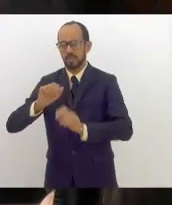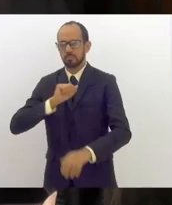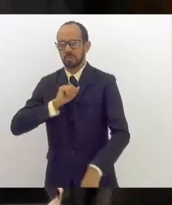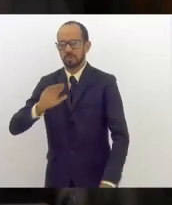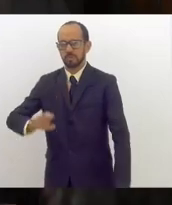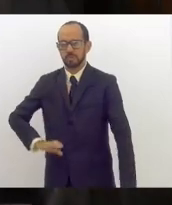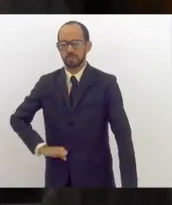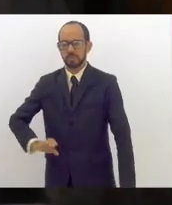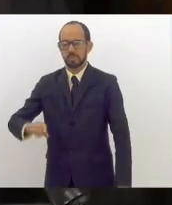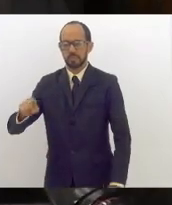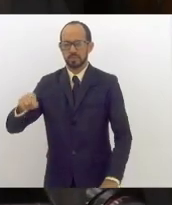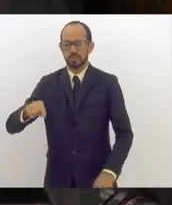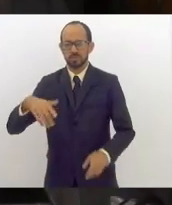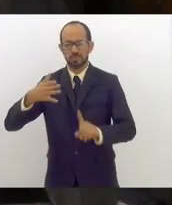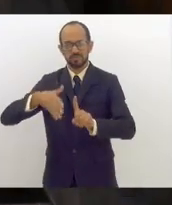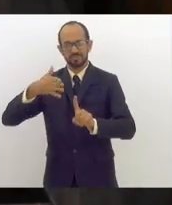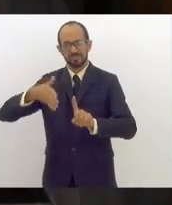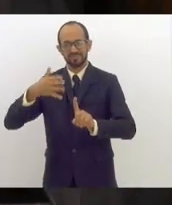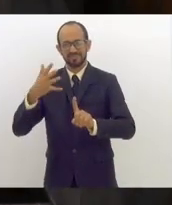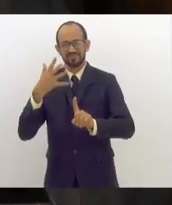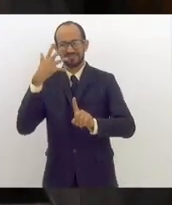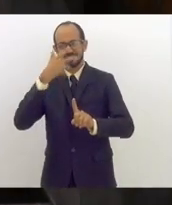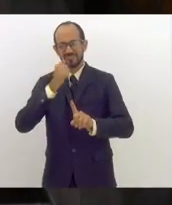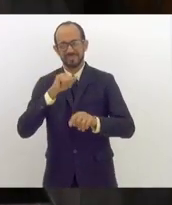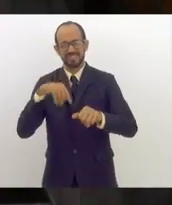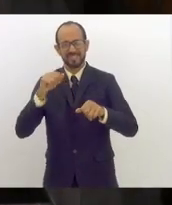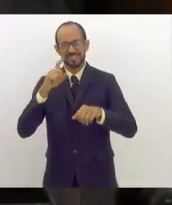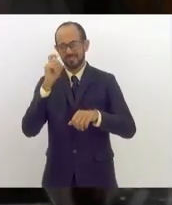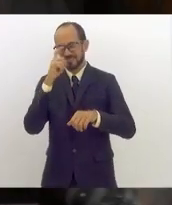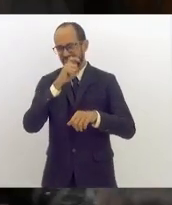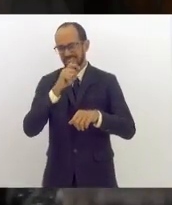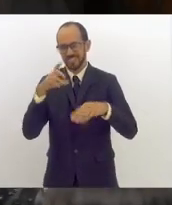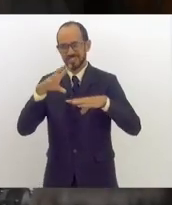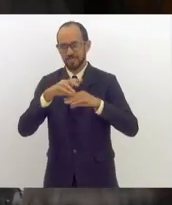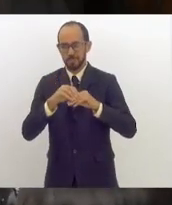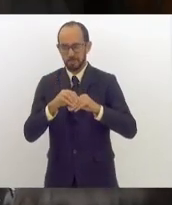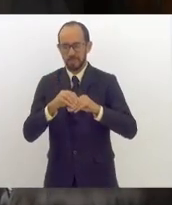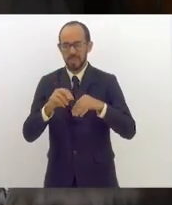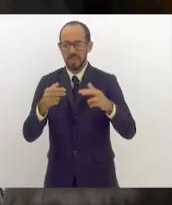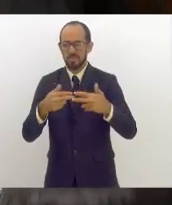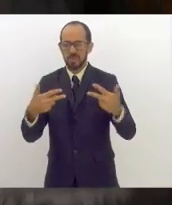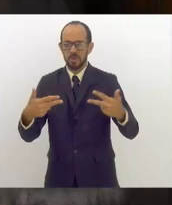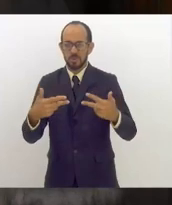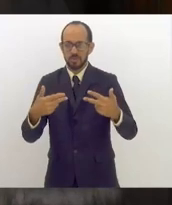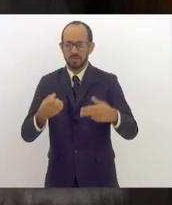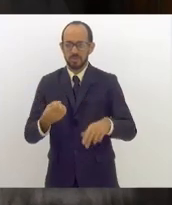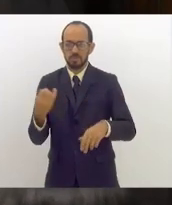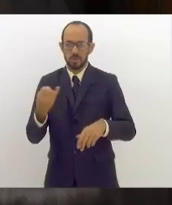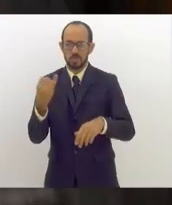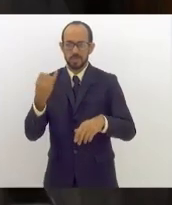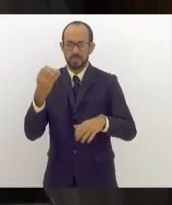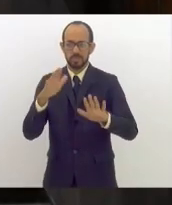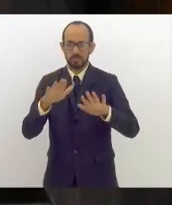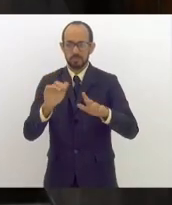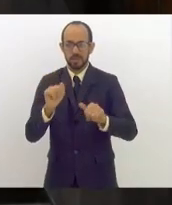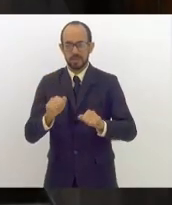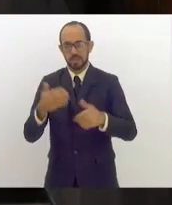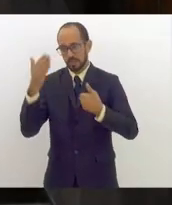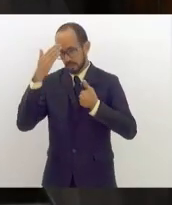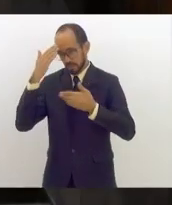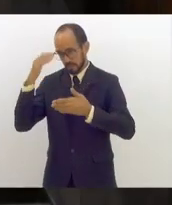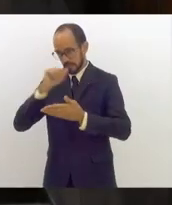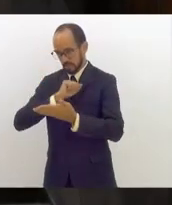de tanto discurso bonitos é difícil a gente conseguir acrescentar alguma coisa que vale mas eu queria começar a agradecer ao presidente